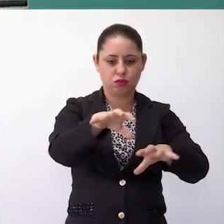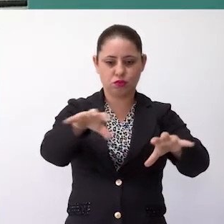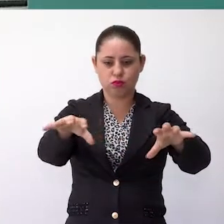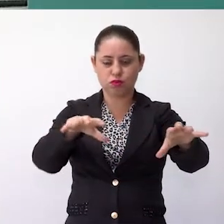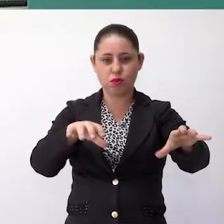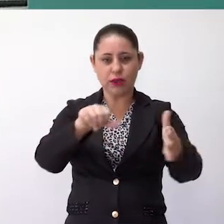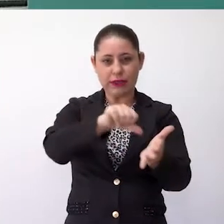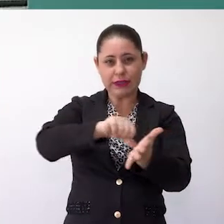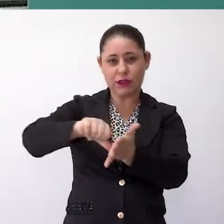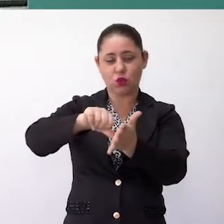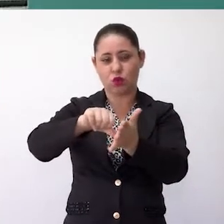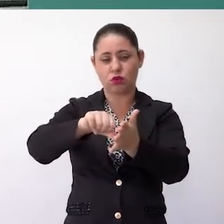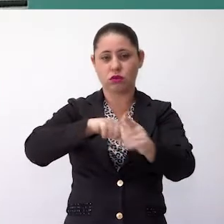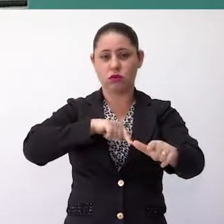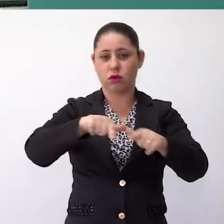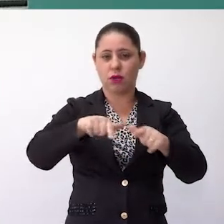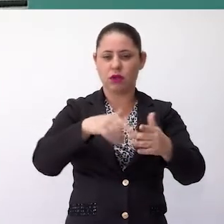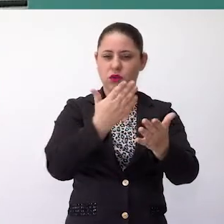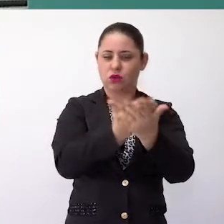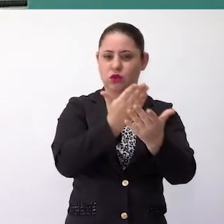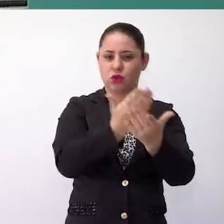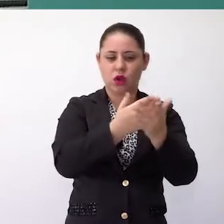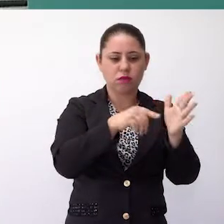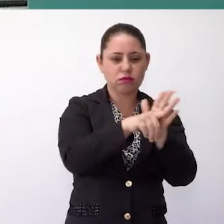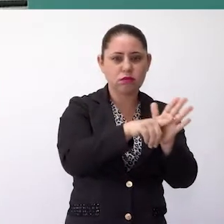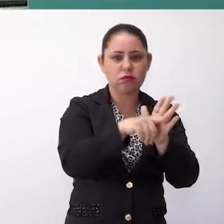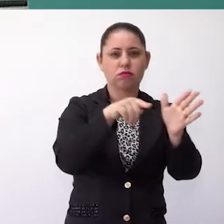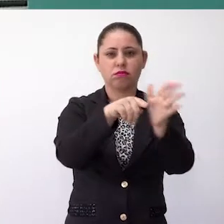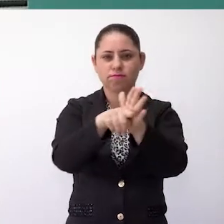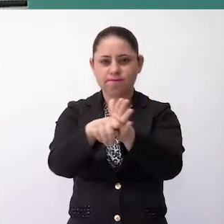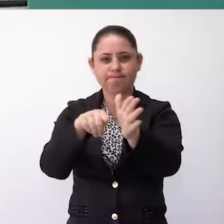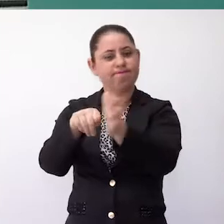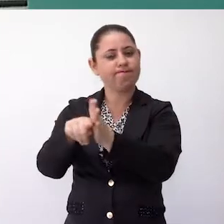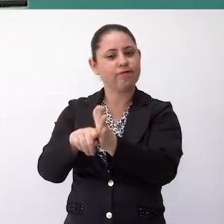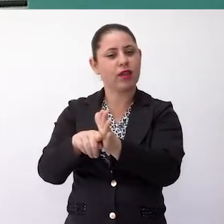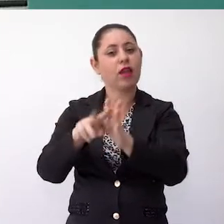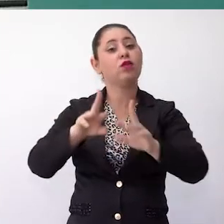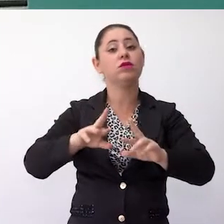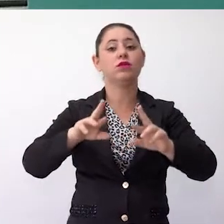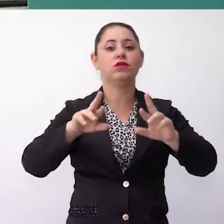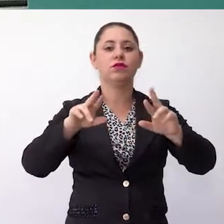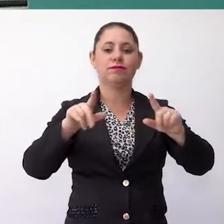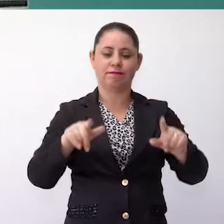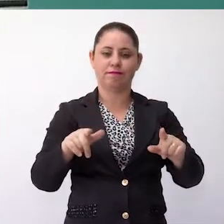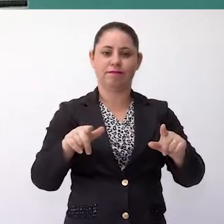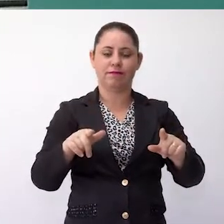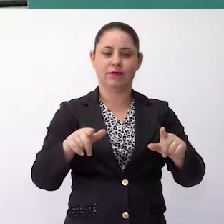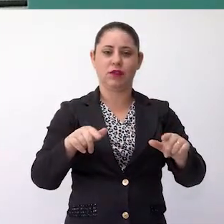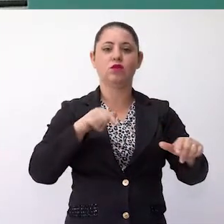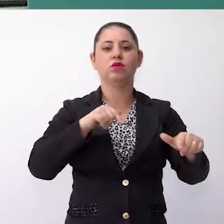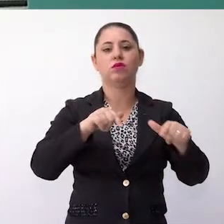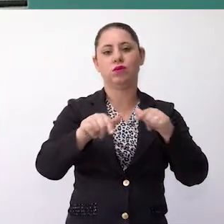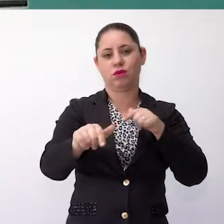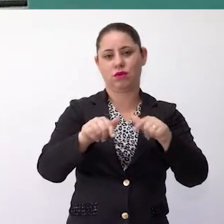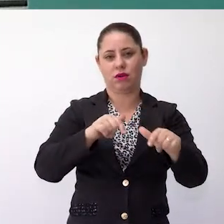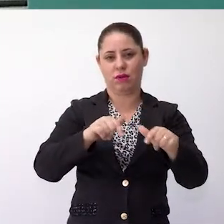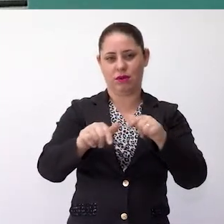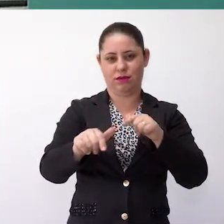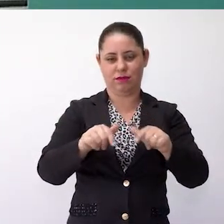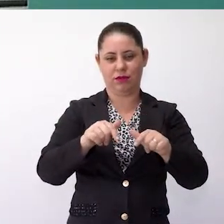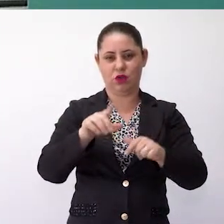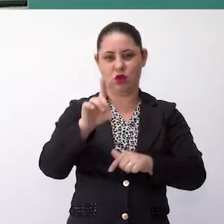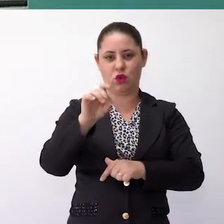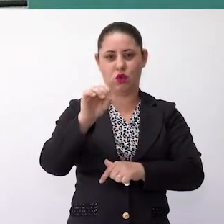setores operacionais, onde nós estudamos, e talvez seja o grande diferencial da atividade que